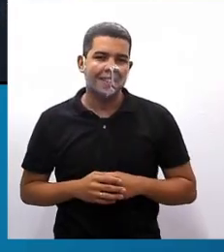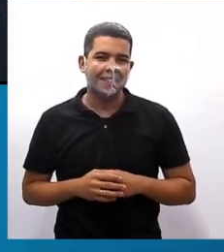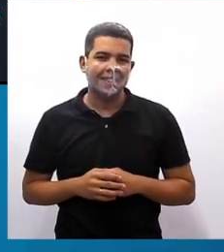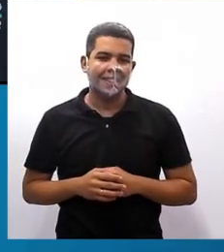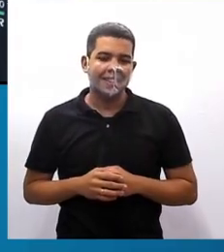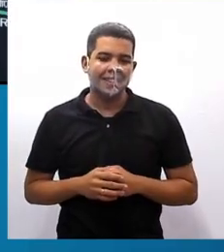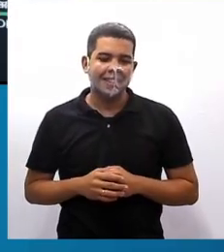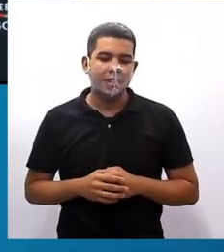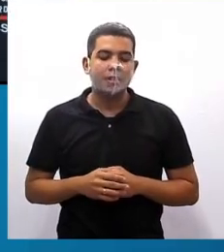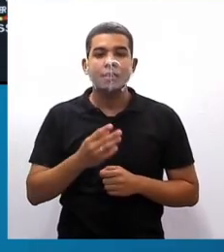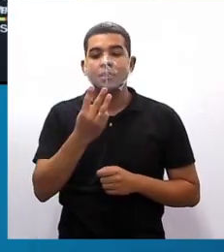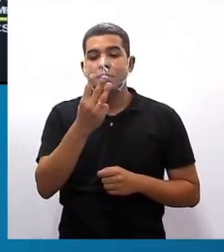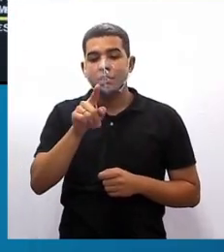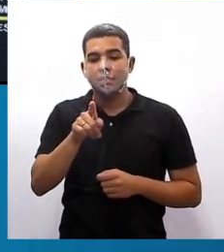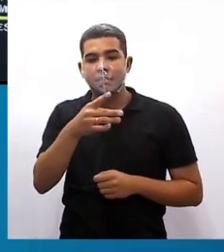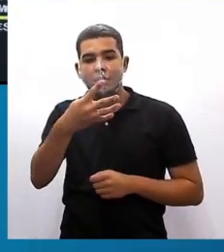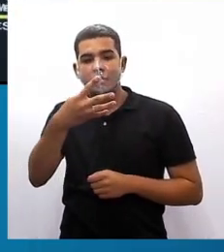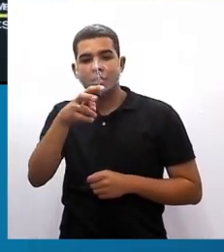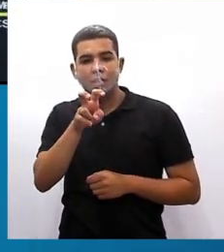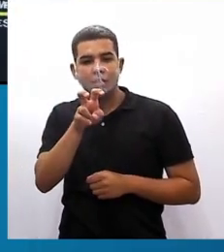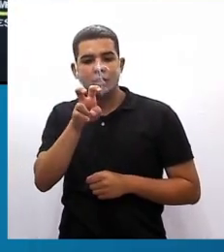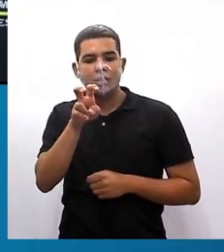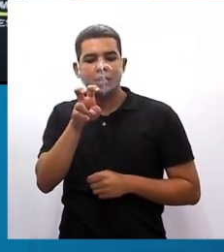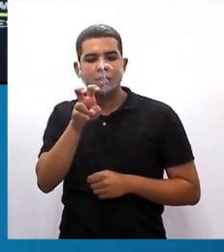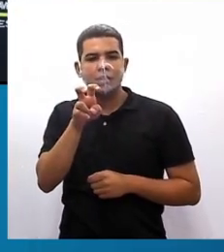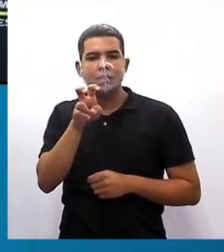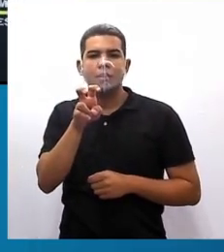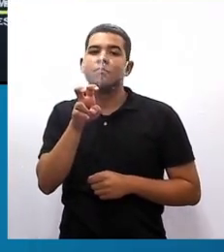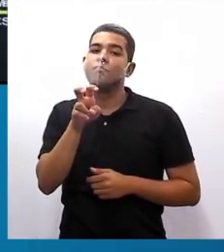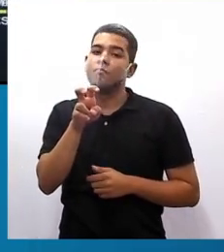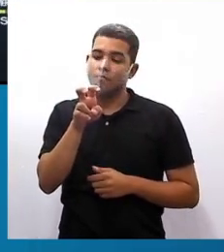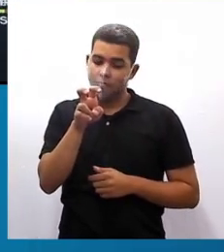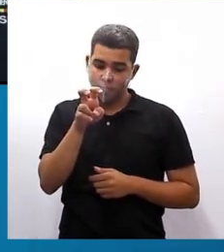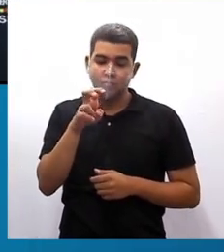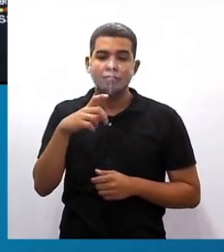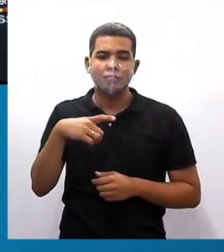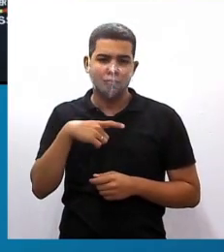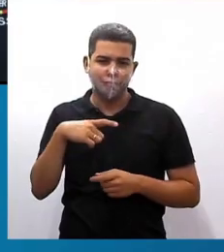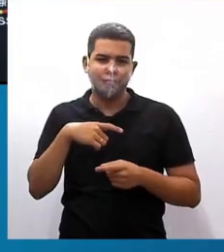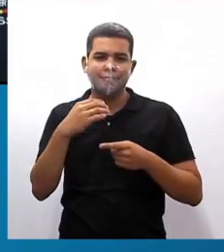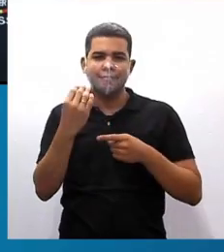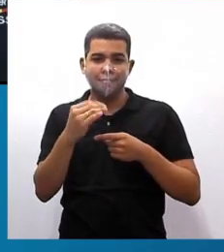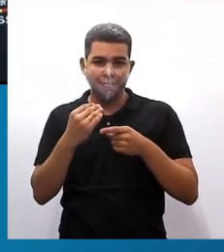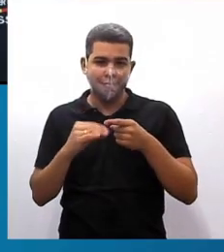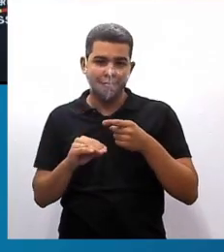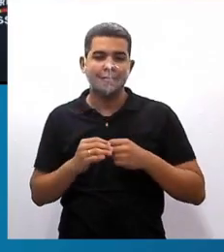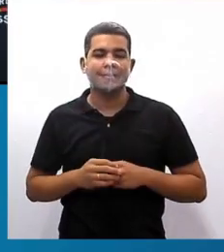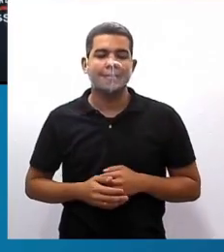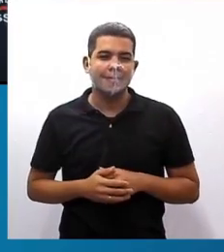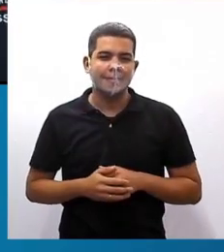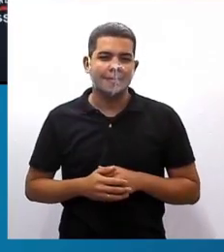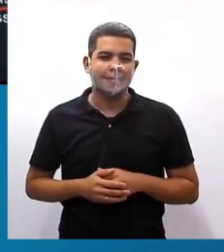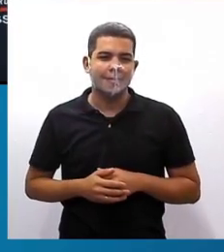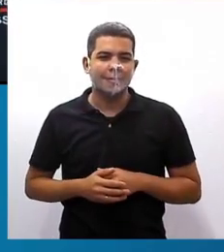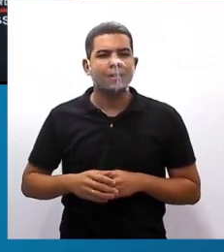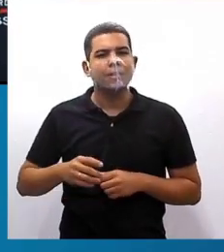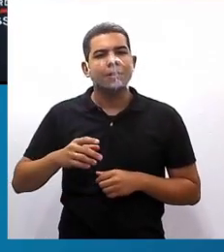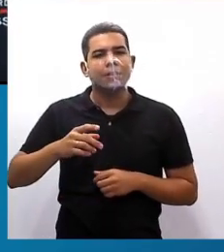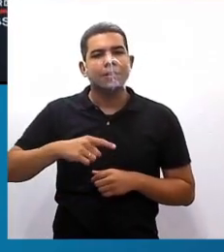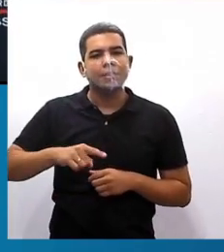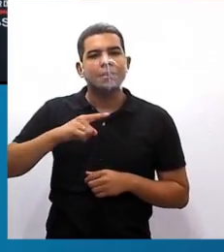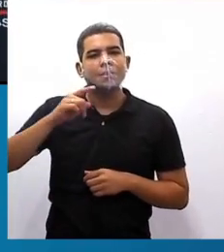o 3,45. Agora sim, é o número racional, vamos dizer assim,